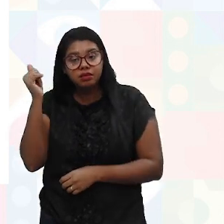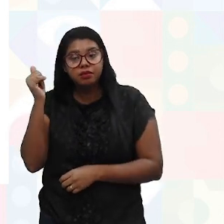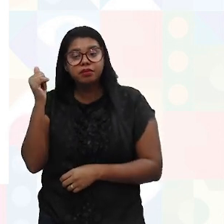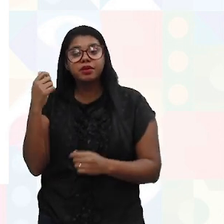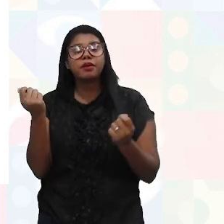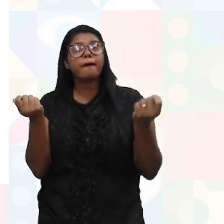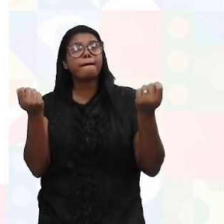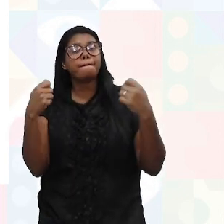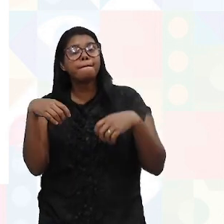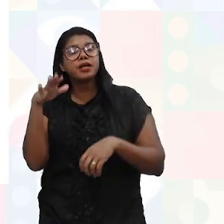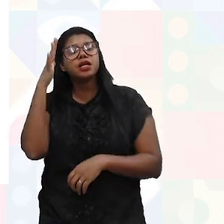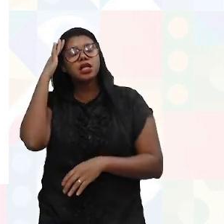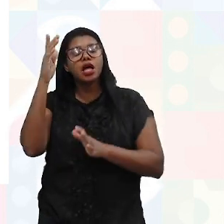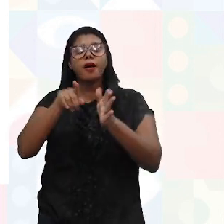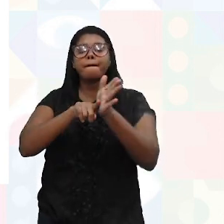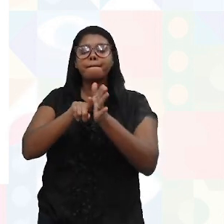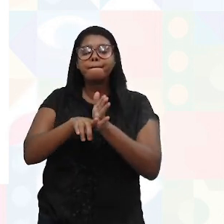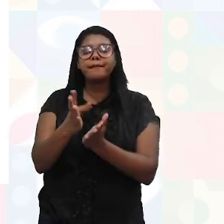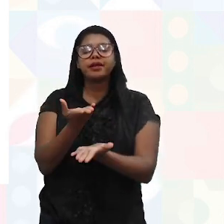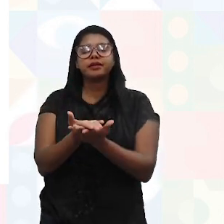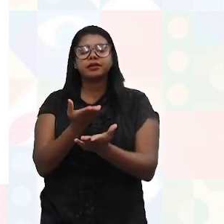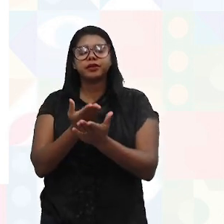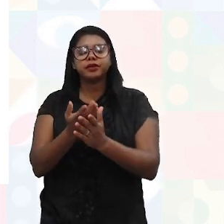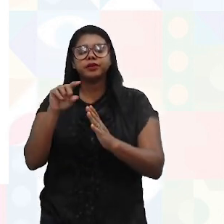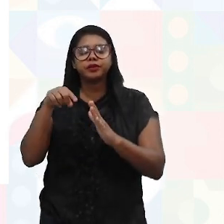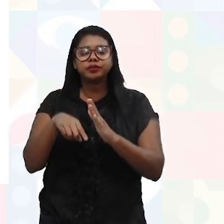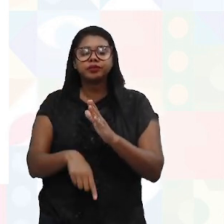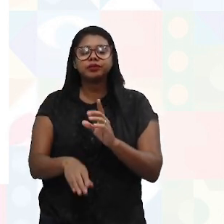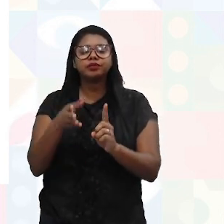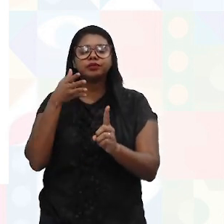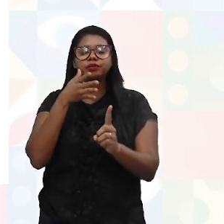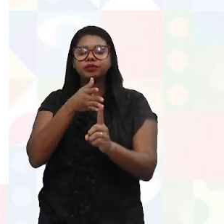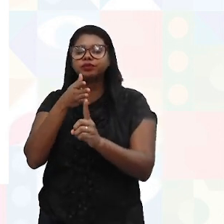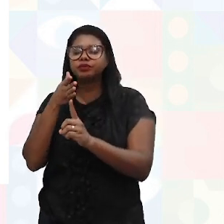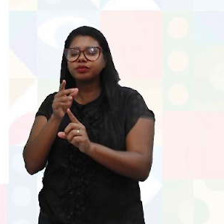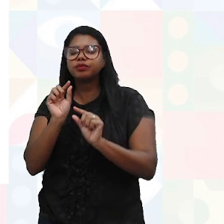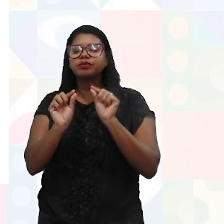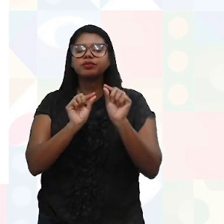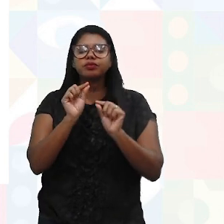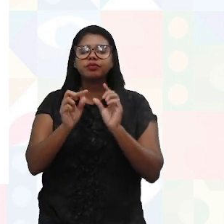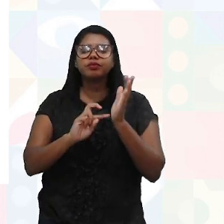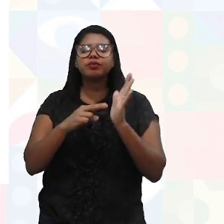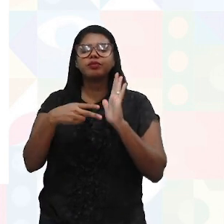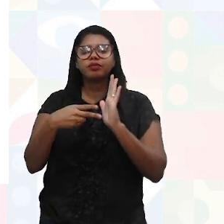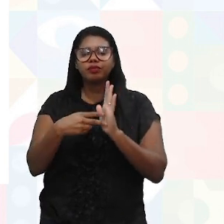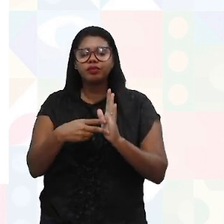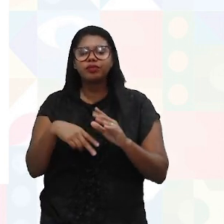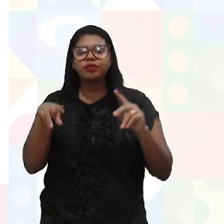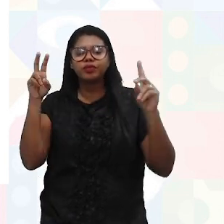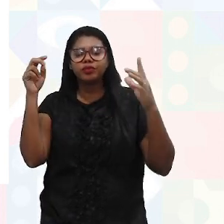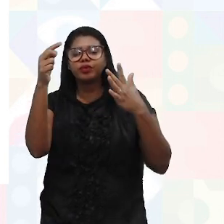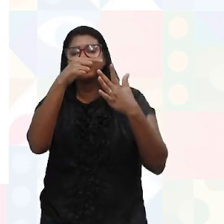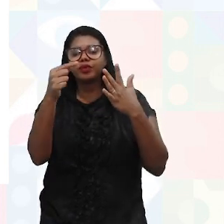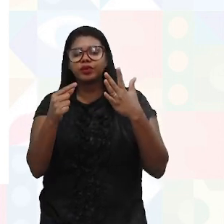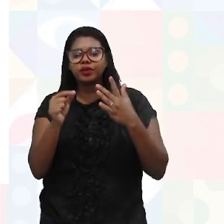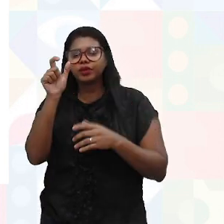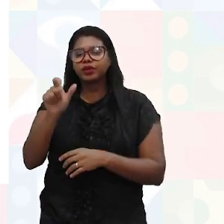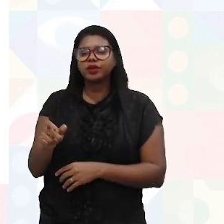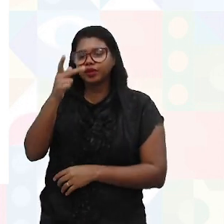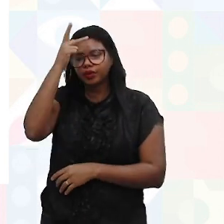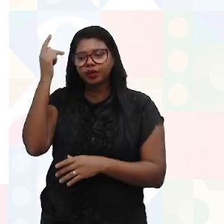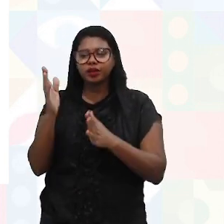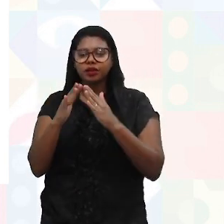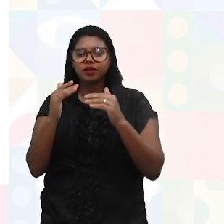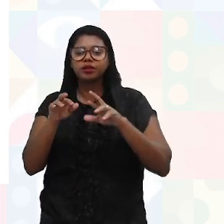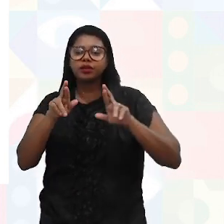a capacidade de pesquisar e buscar sempre referências. Lembrando sempre que buscar referências é totalmente diferente